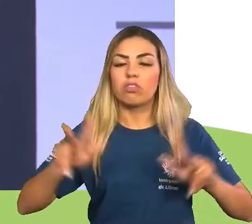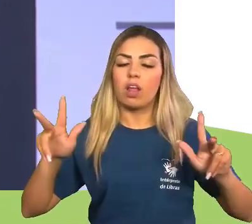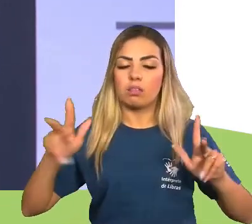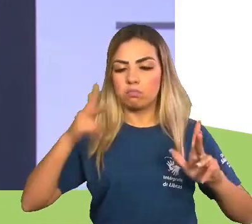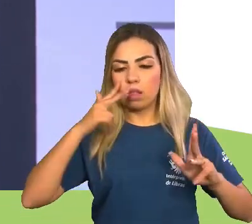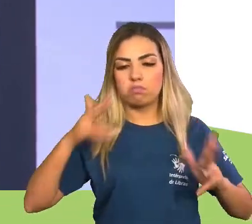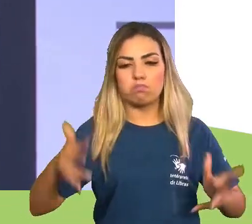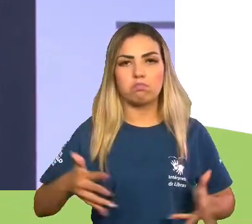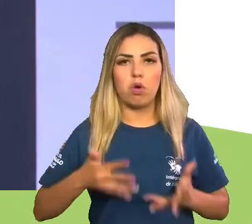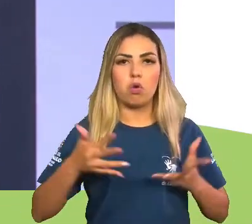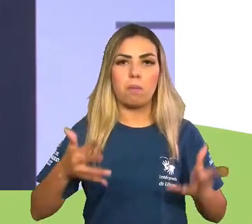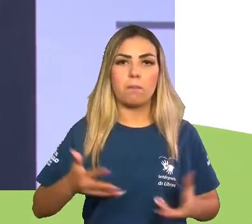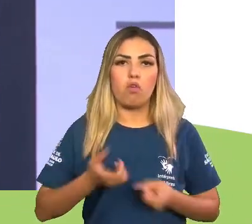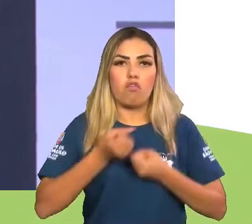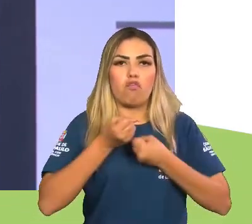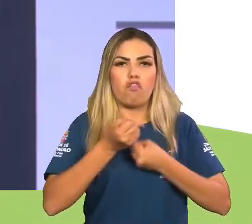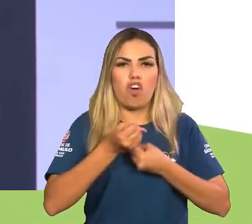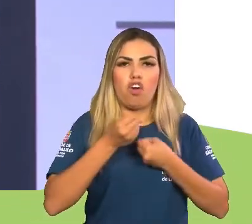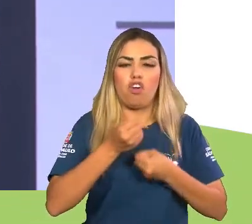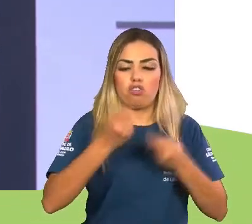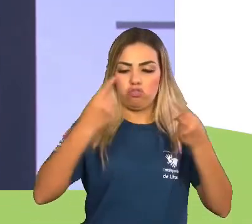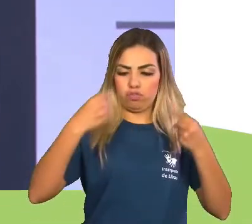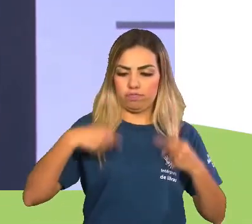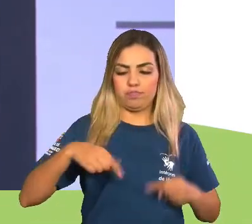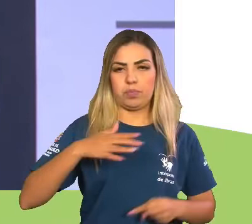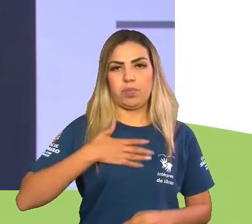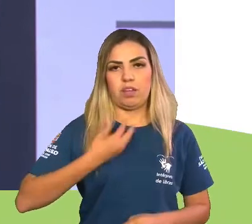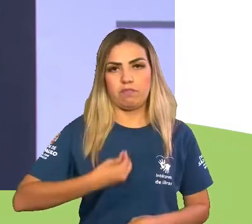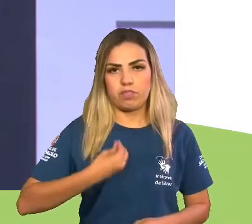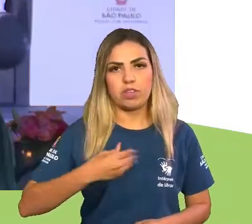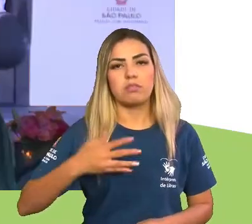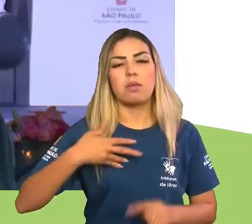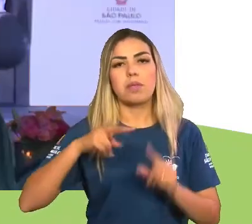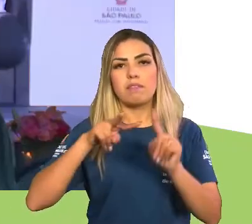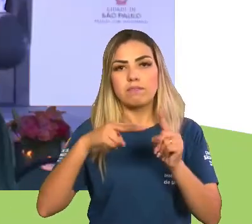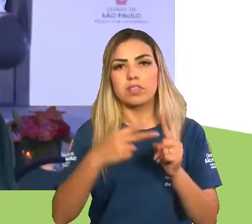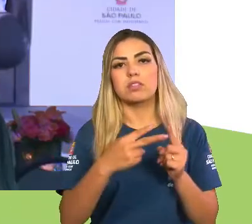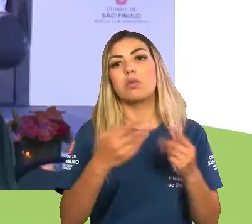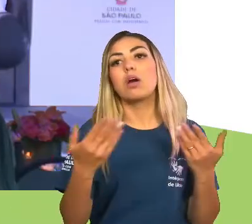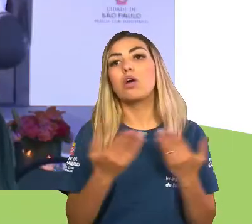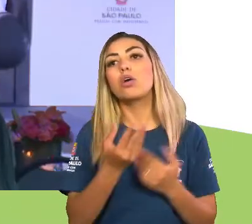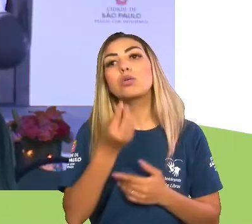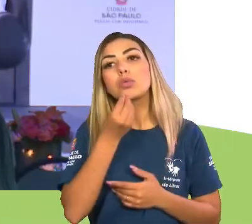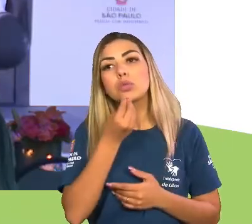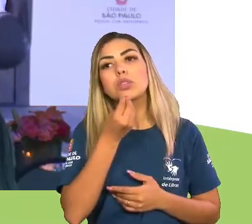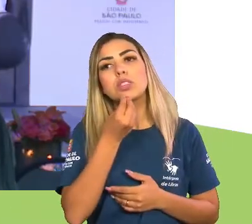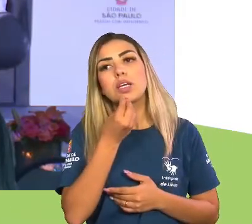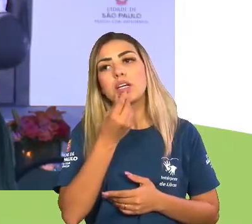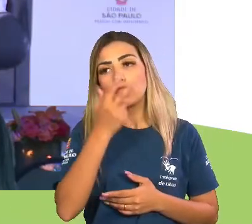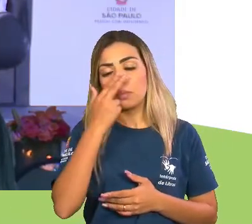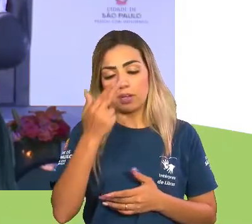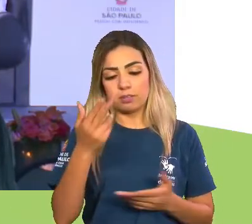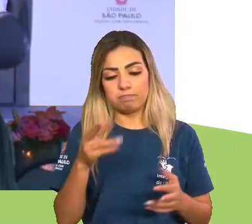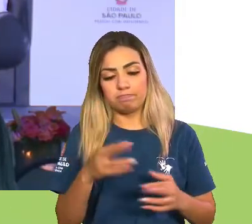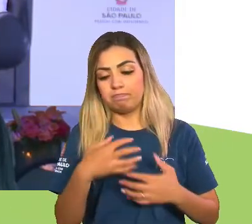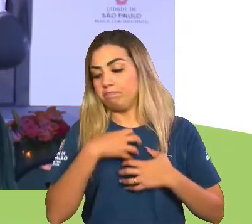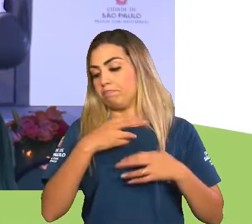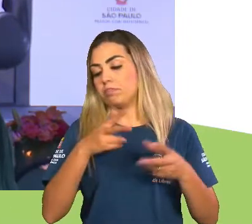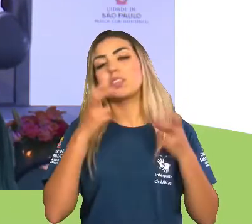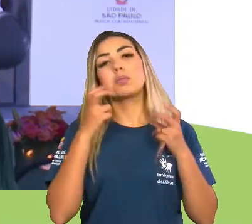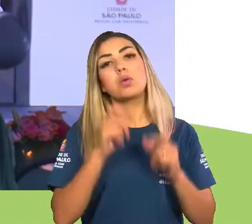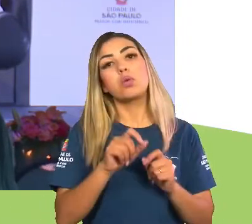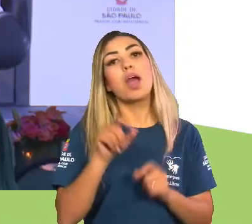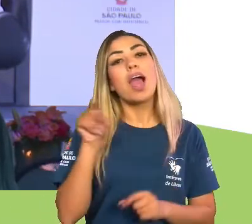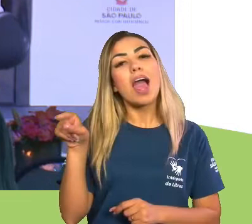fortalecer para ser o que sou, para ter a percepção e a visão que sou. E a grande chance E a grande coincidência é que essa senhora era mãe de